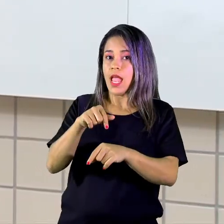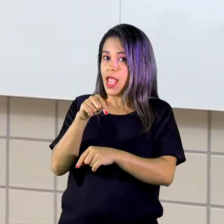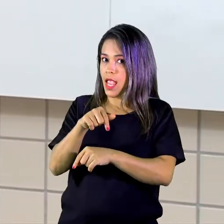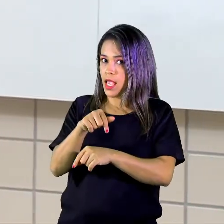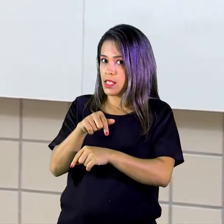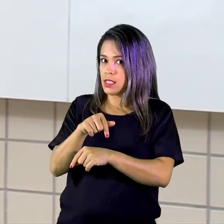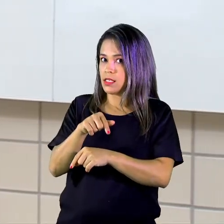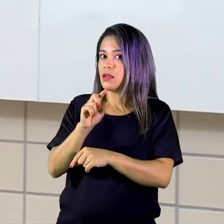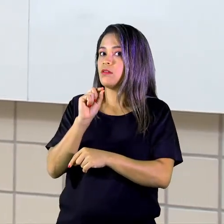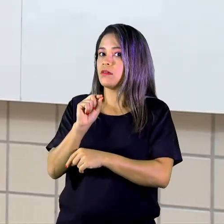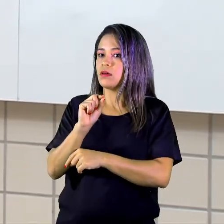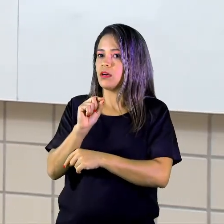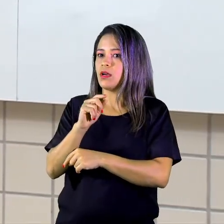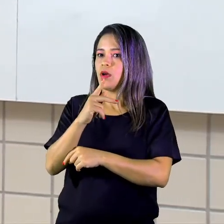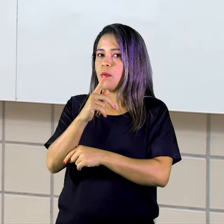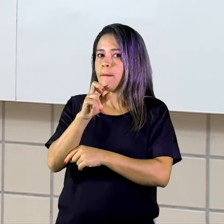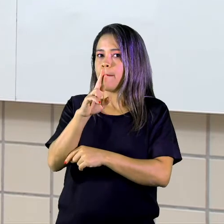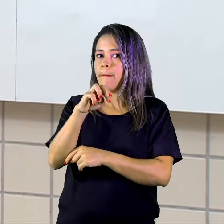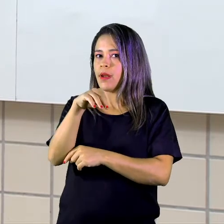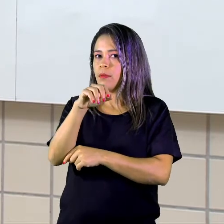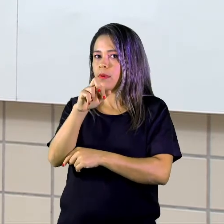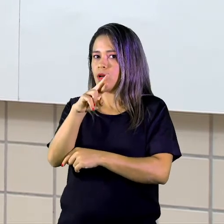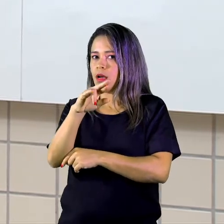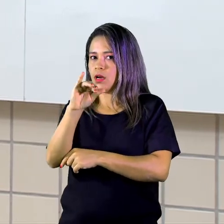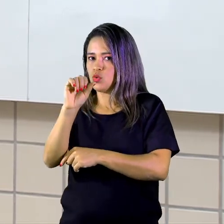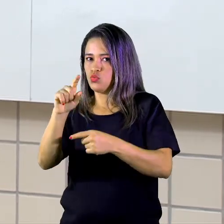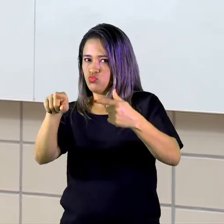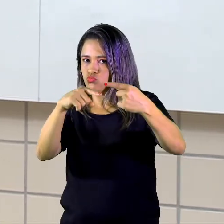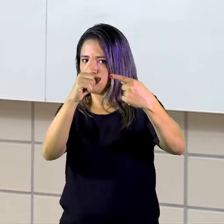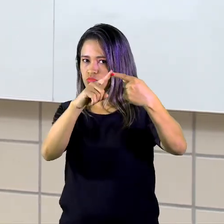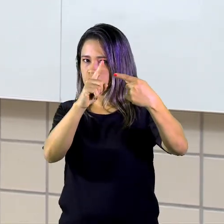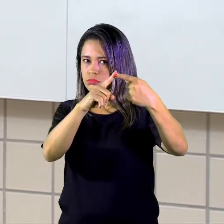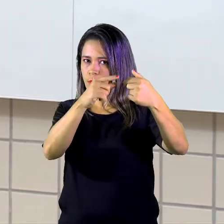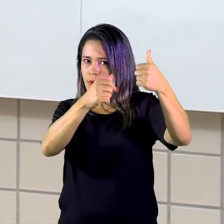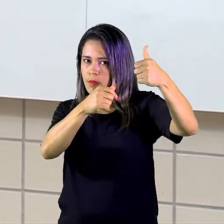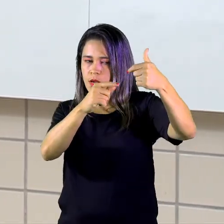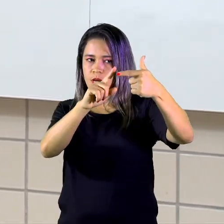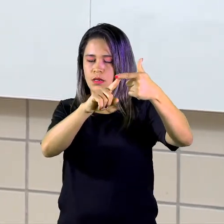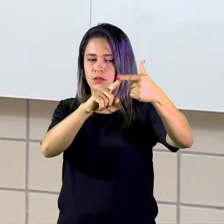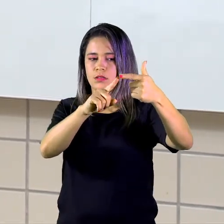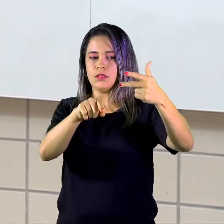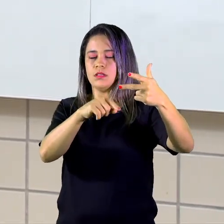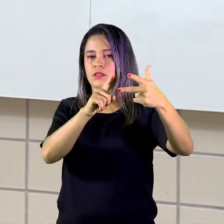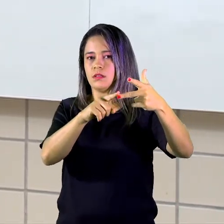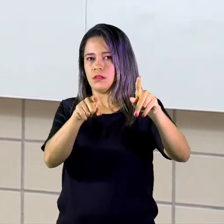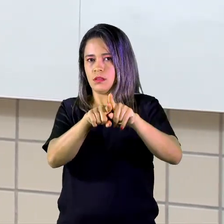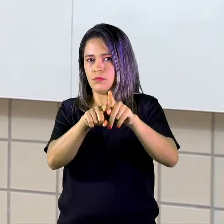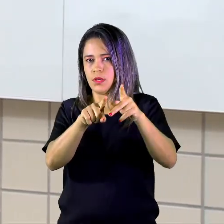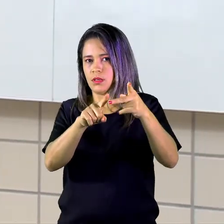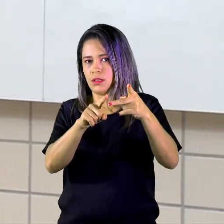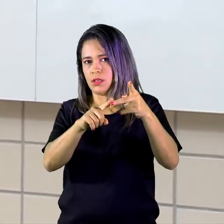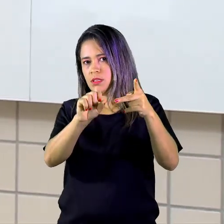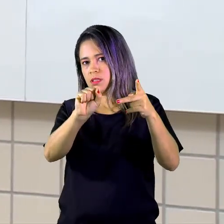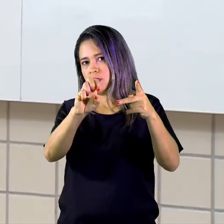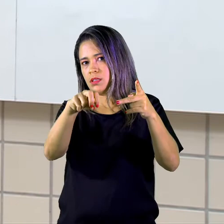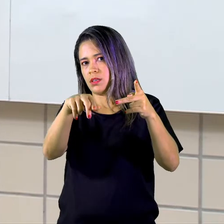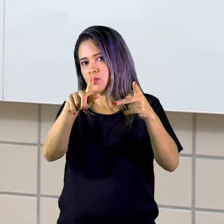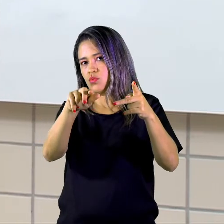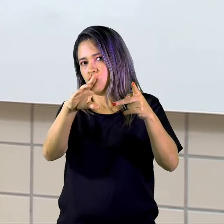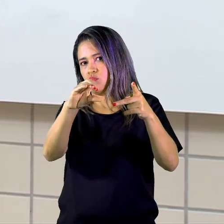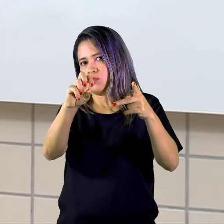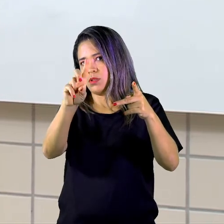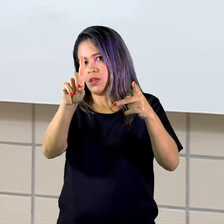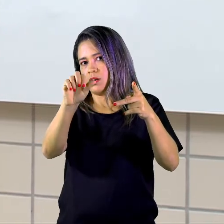chamados de primários e secundários. Os primários também são chamados de mecanismo de defesa natural